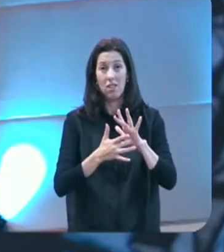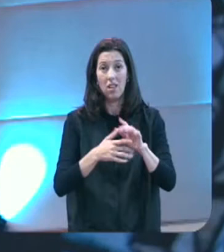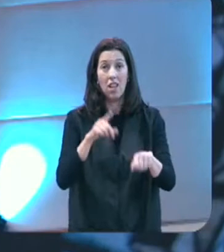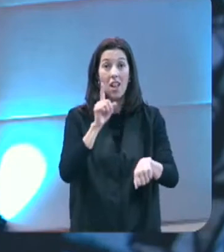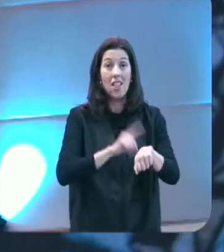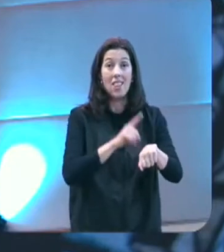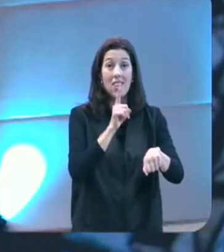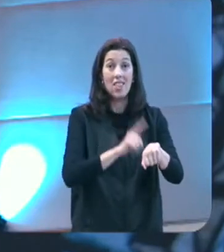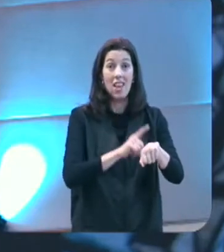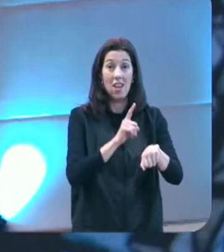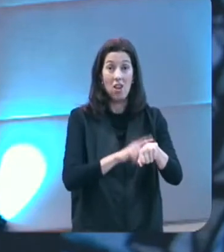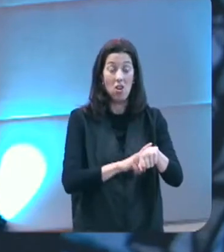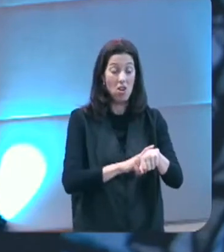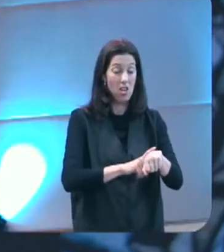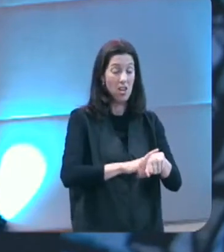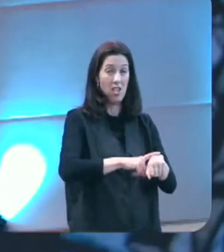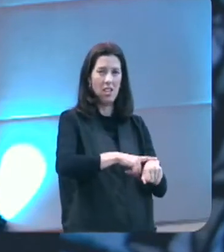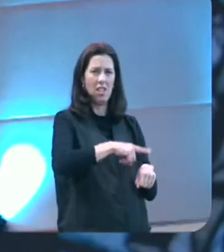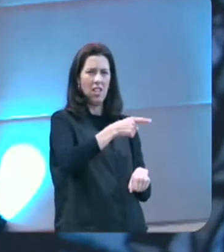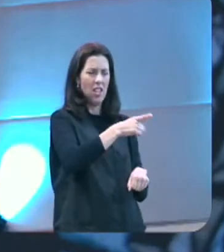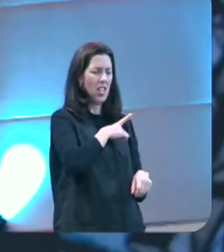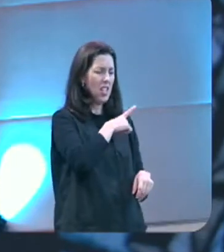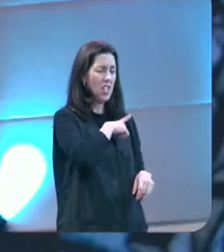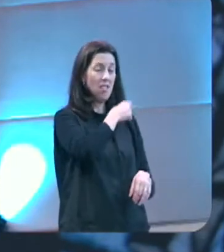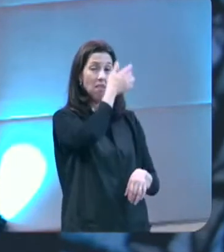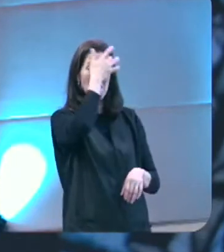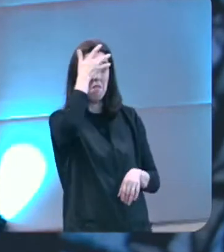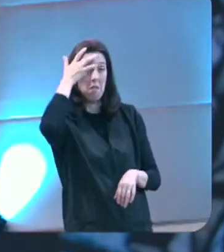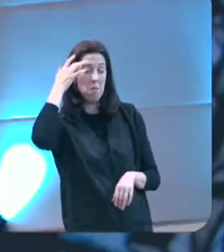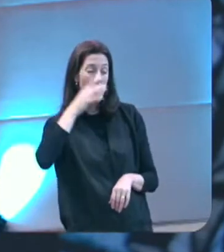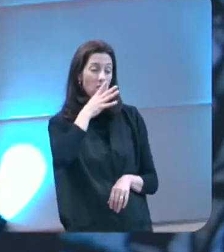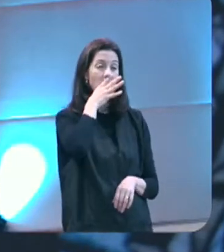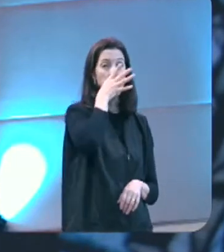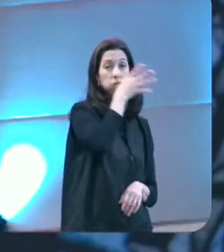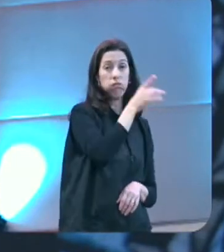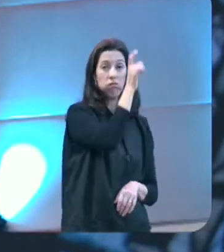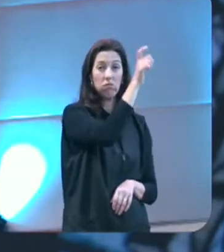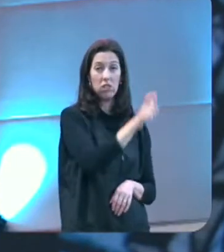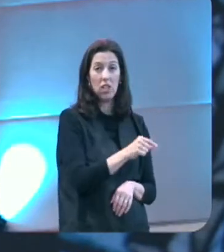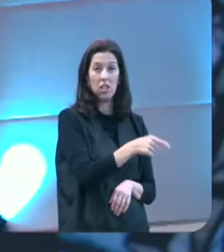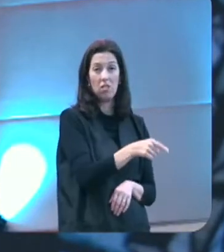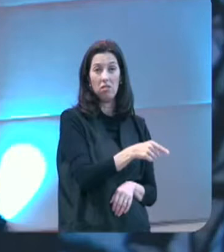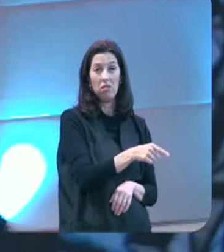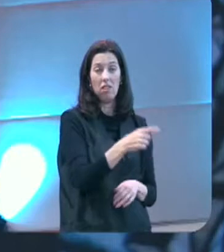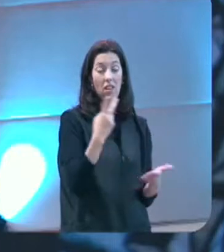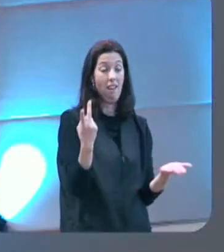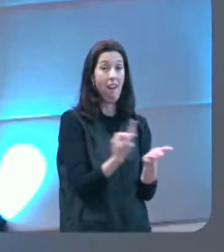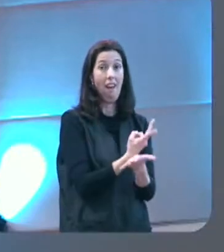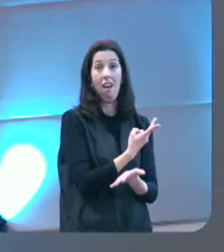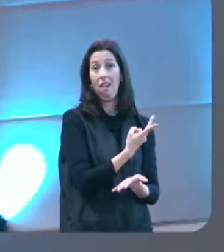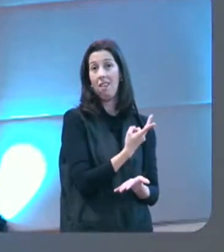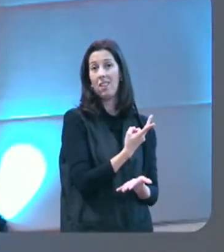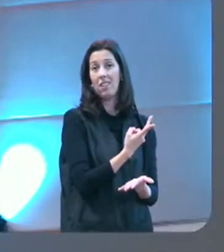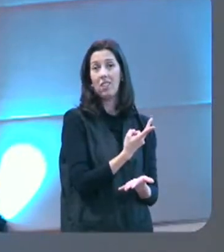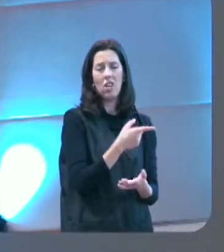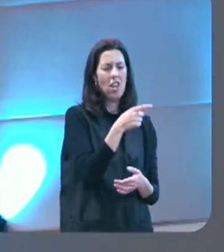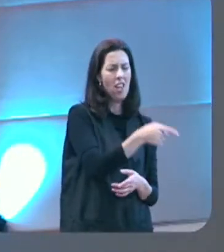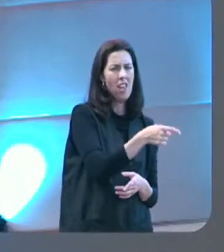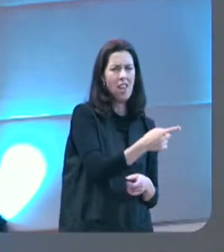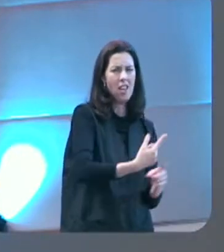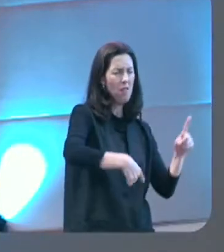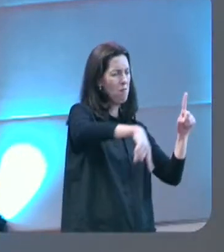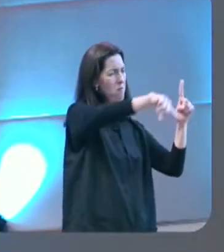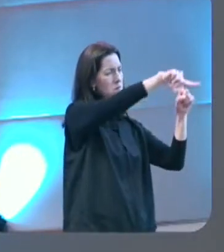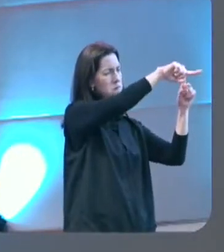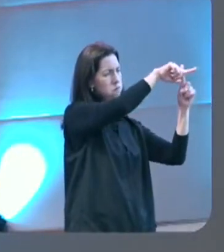cruelmente torturado e cravado naquela cruz, por amor de nós, por amor de